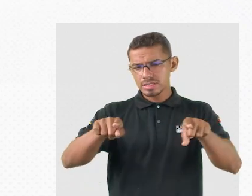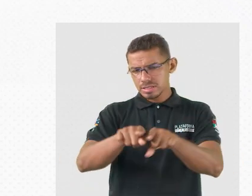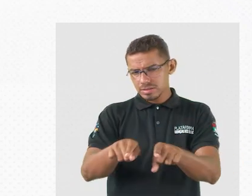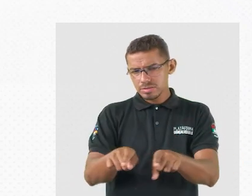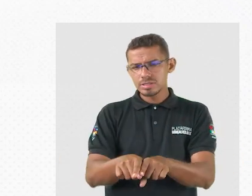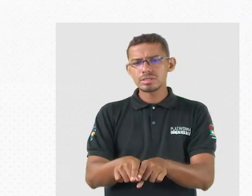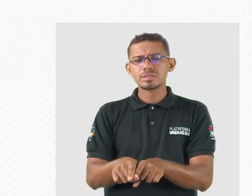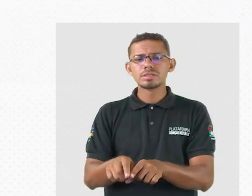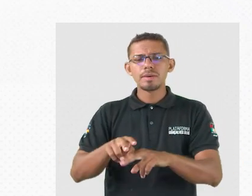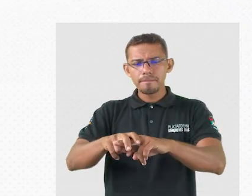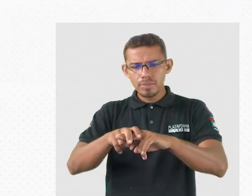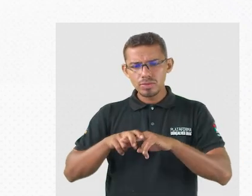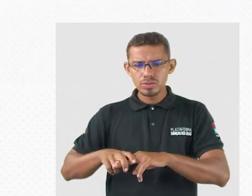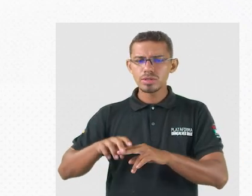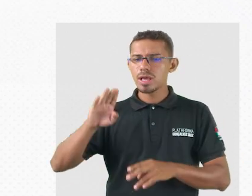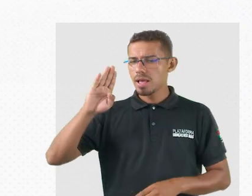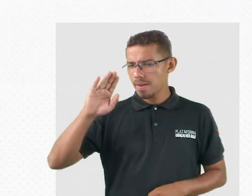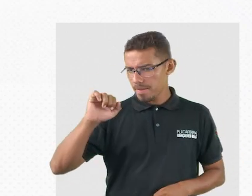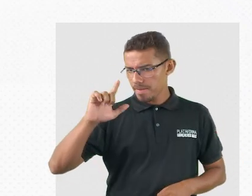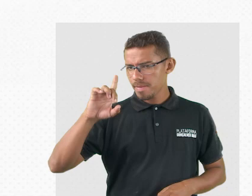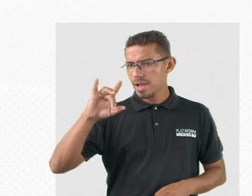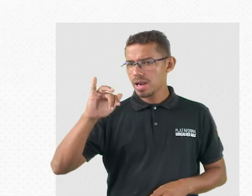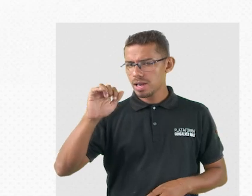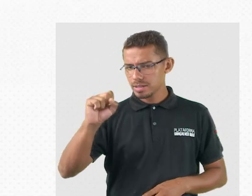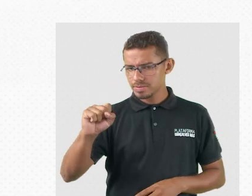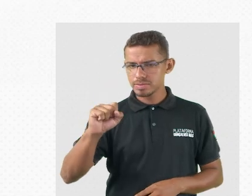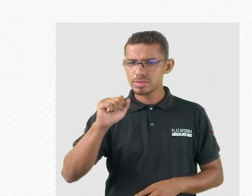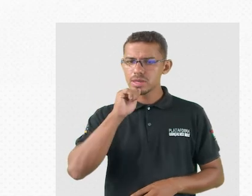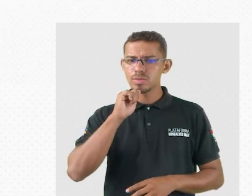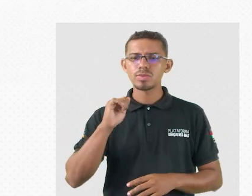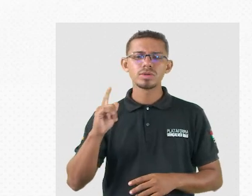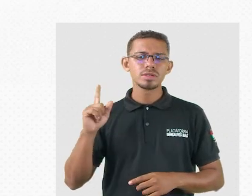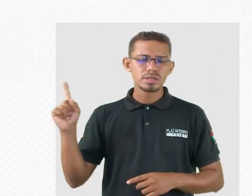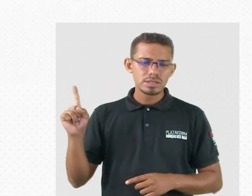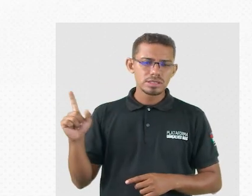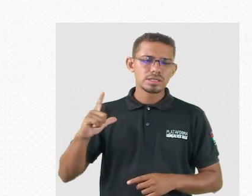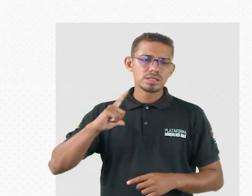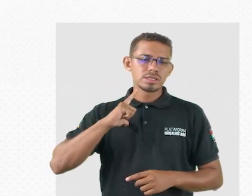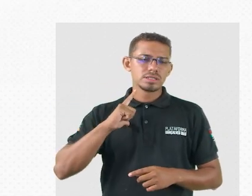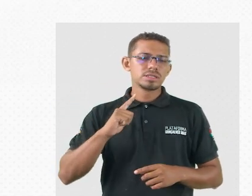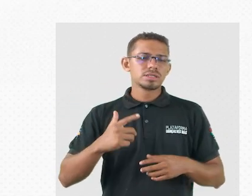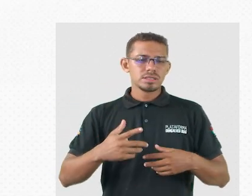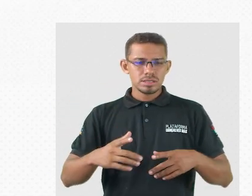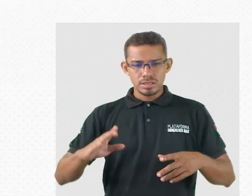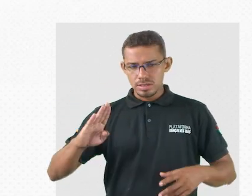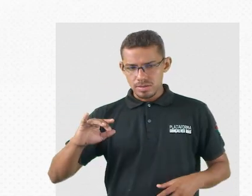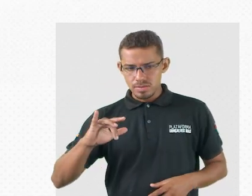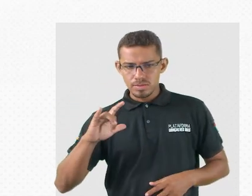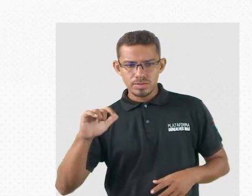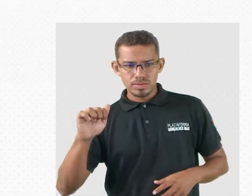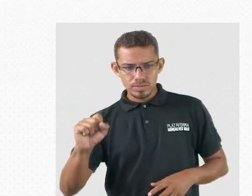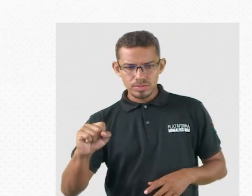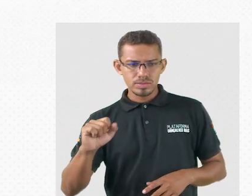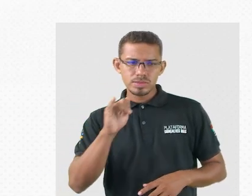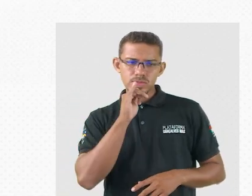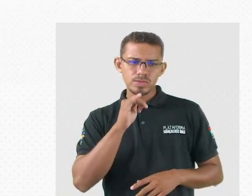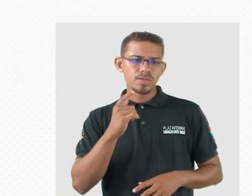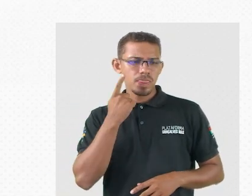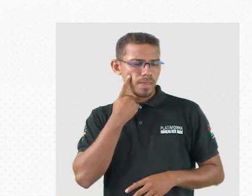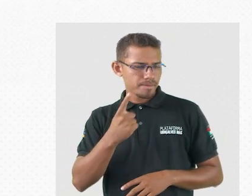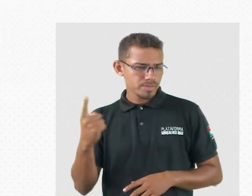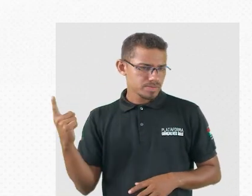aí por isso vem o nome de balaiada, né? Porque é o artesão de balaios, que fazia aqueles, né, balaios que até hoje nós podemos